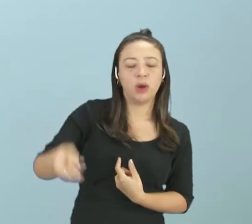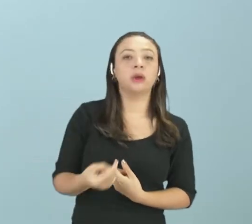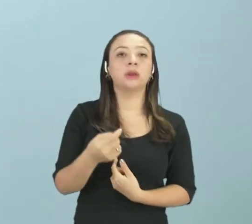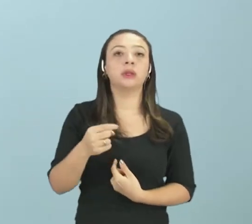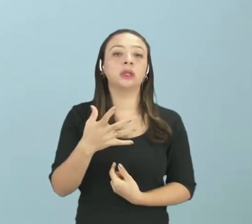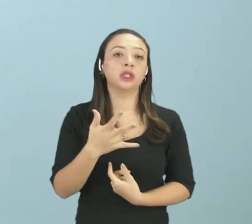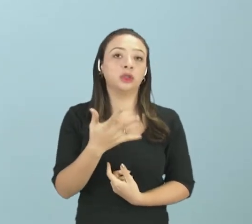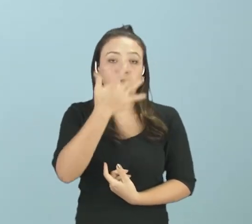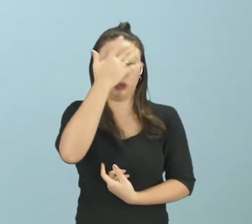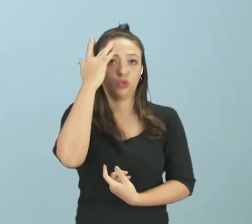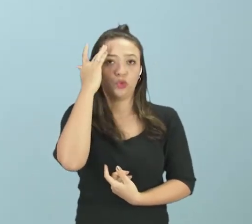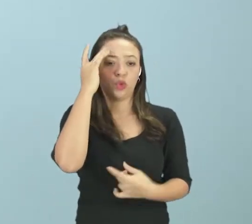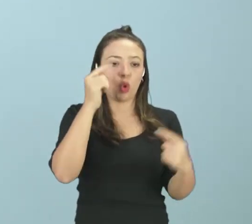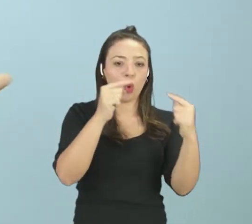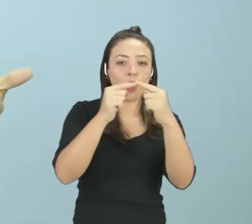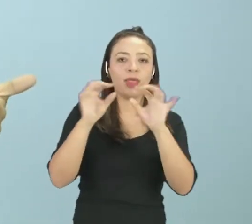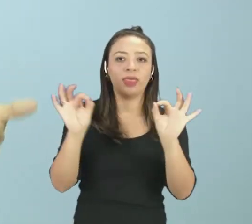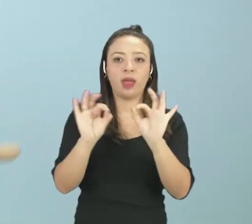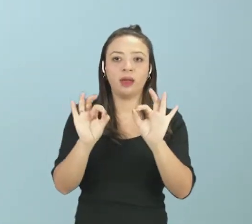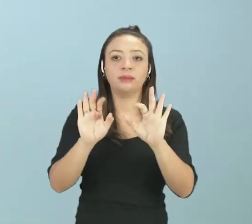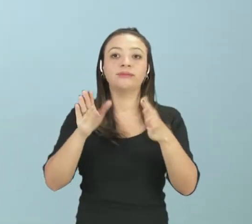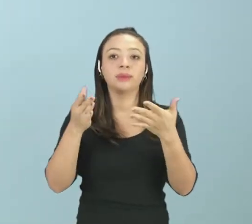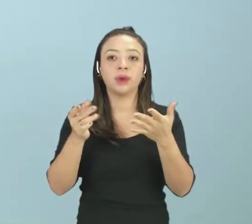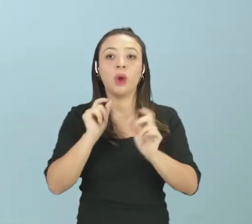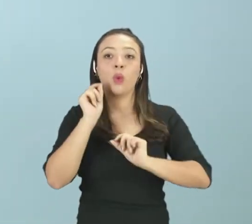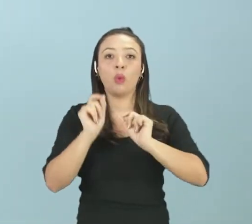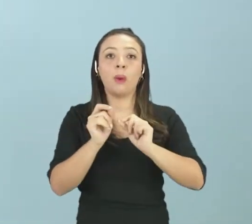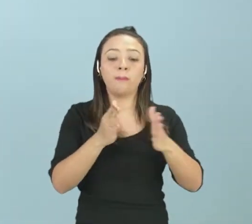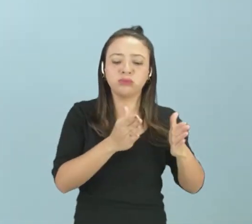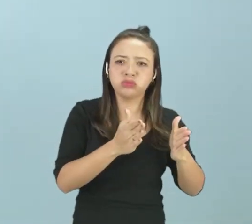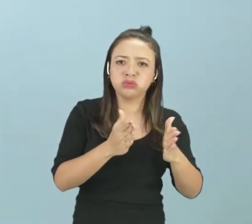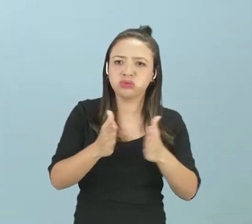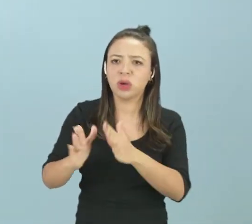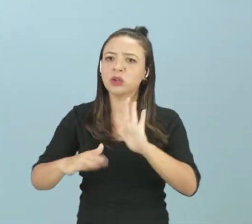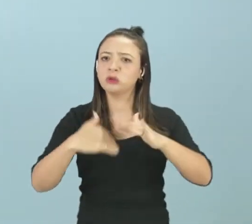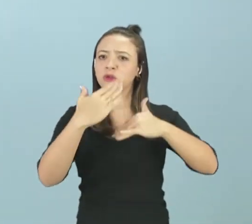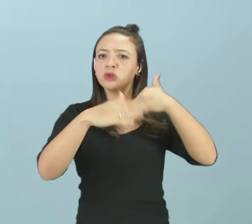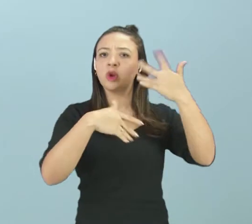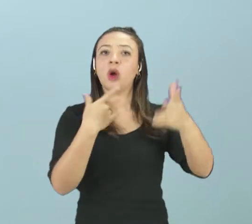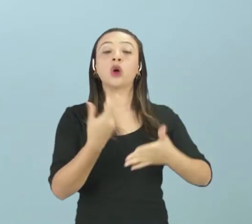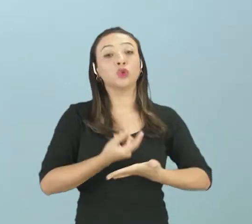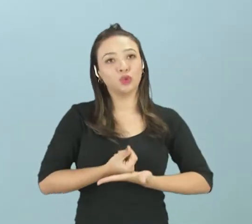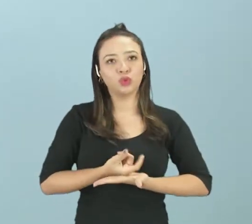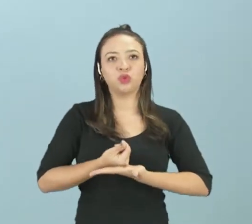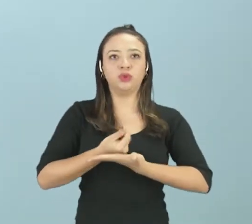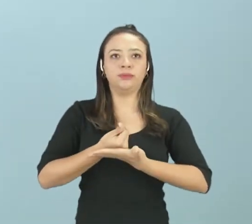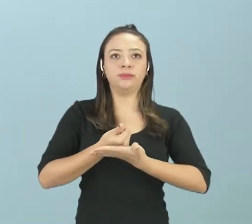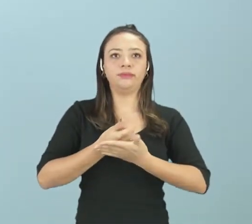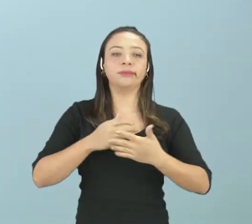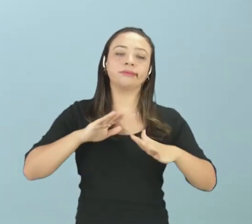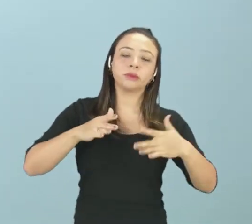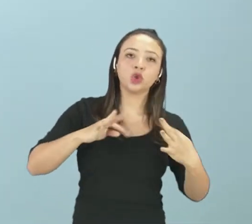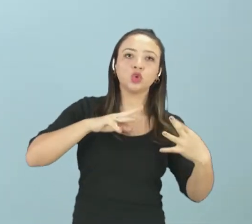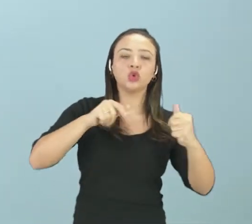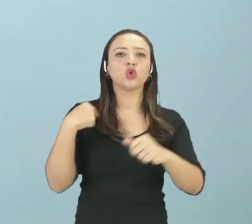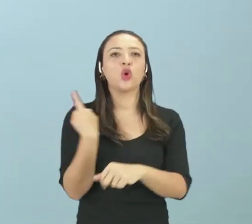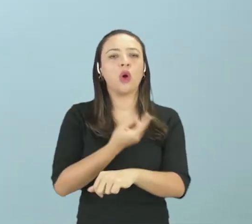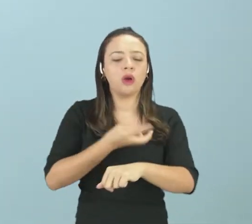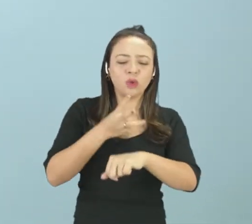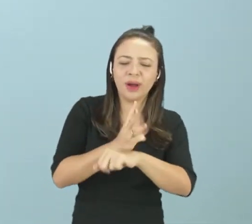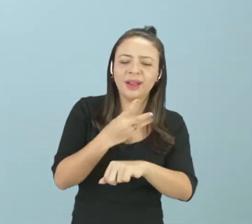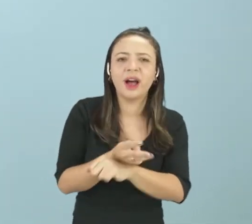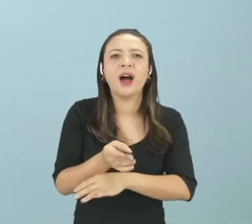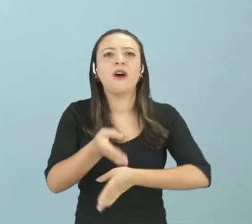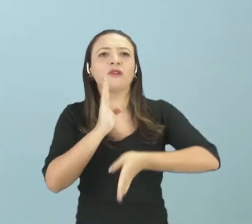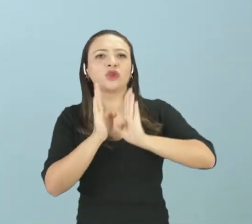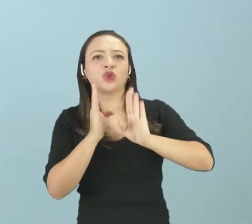conectados então a verdade maior é que é um processo mais avançado do capitalismo e tudo isso que a gente faz no WhatsApp no Facebook